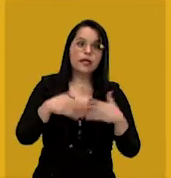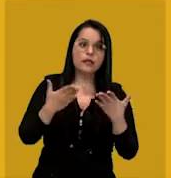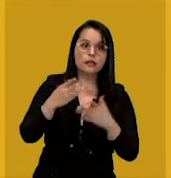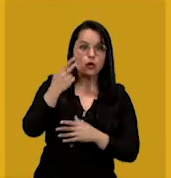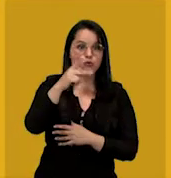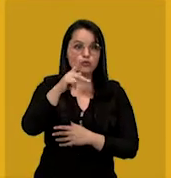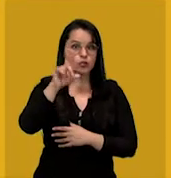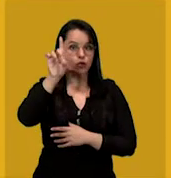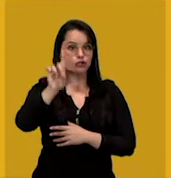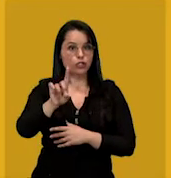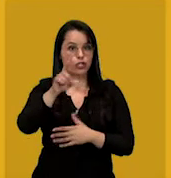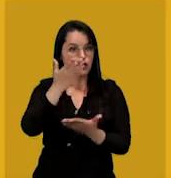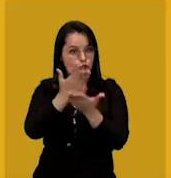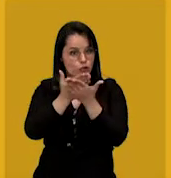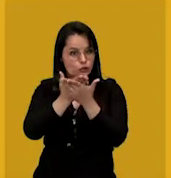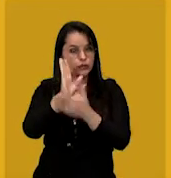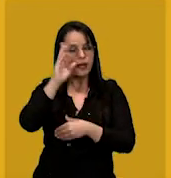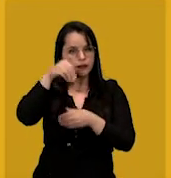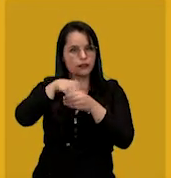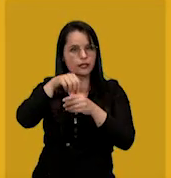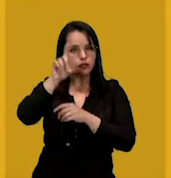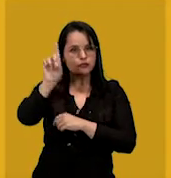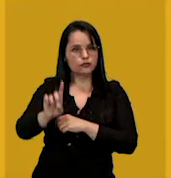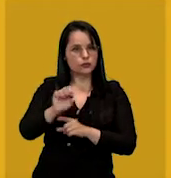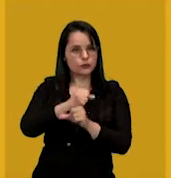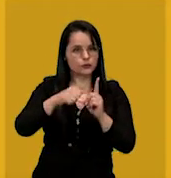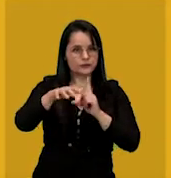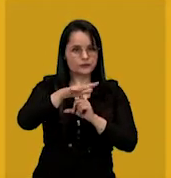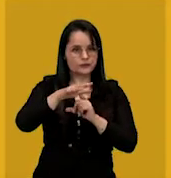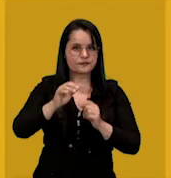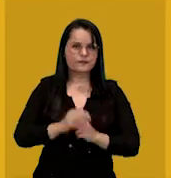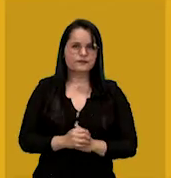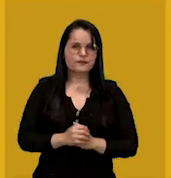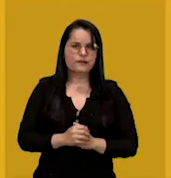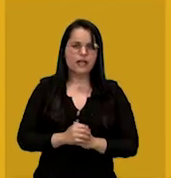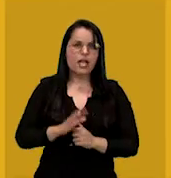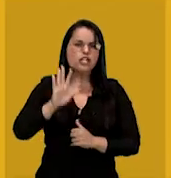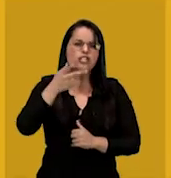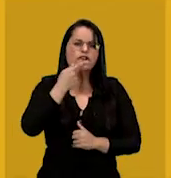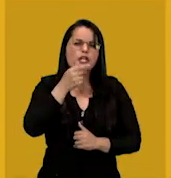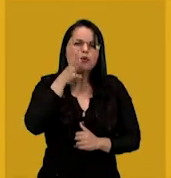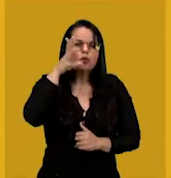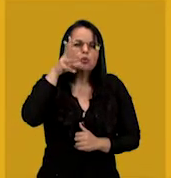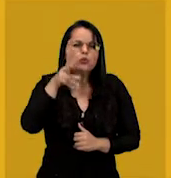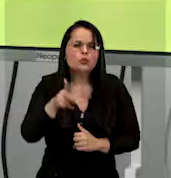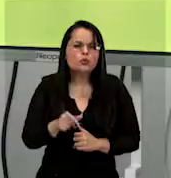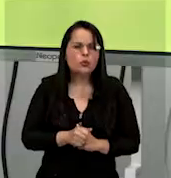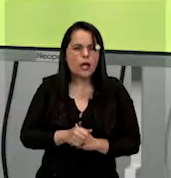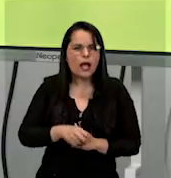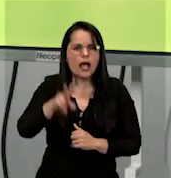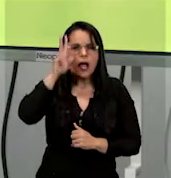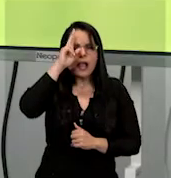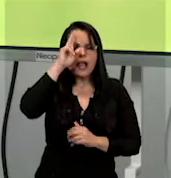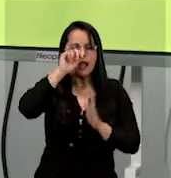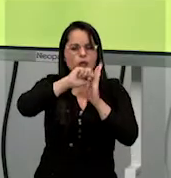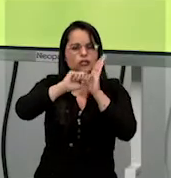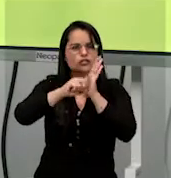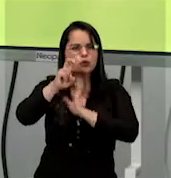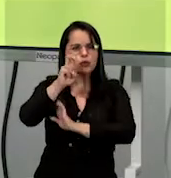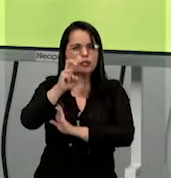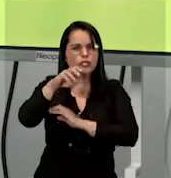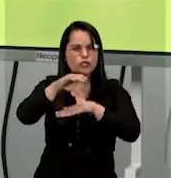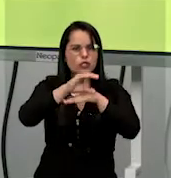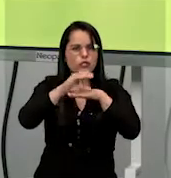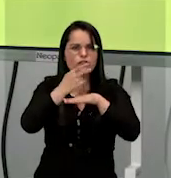seu direito de estudar está dentro dos direitos sociais. Já que falamos de tudo isso, lembra que lá no artigo 5º da Constituição nós falamos